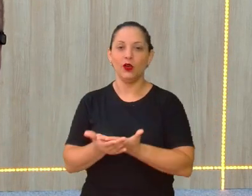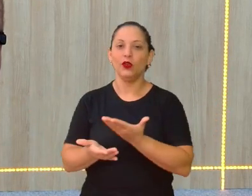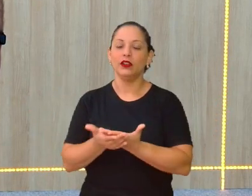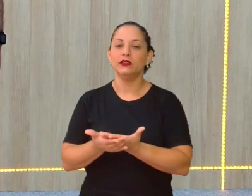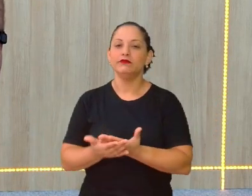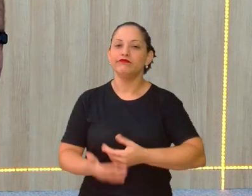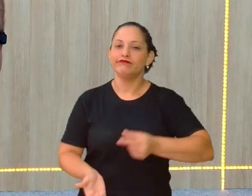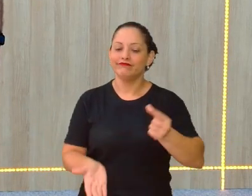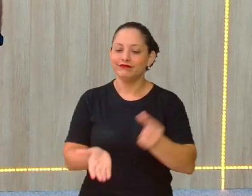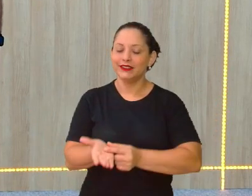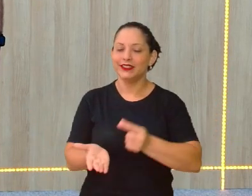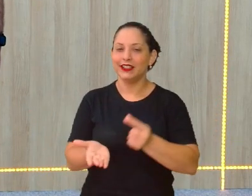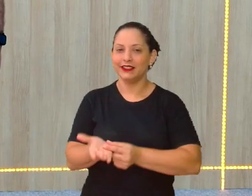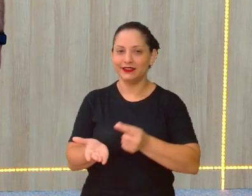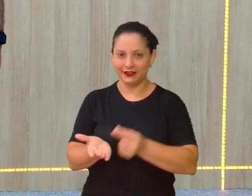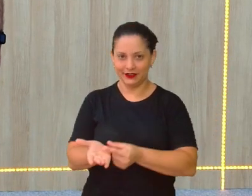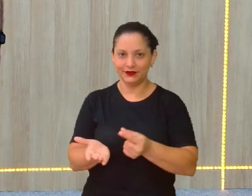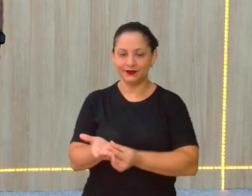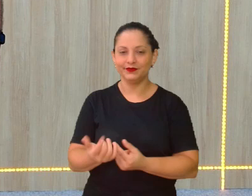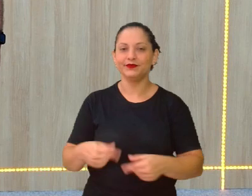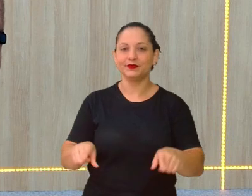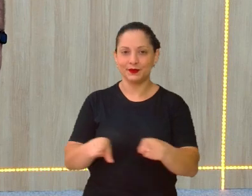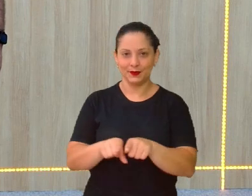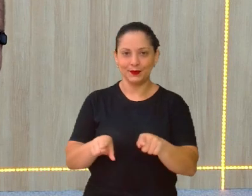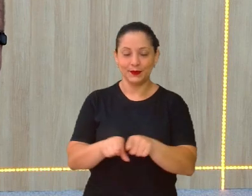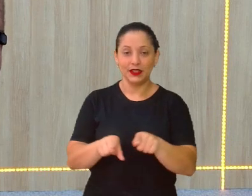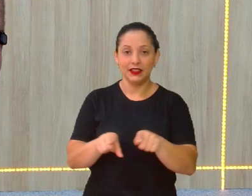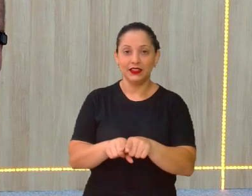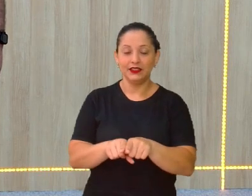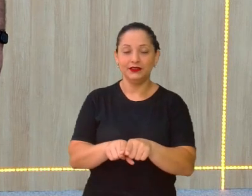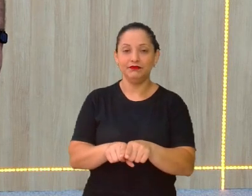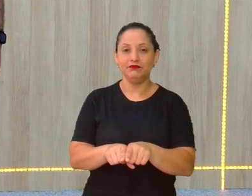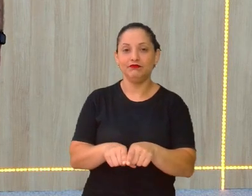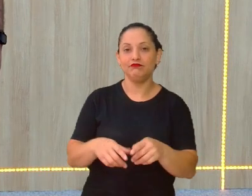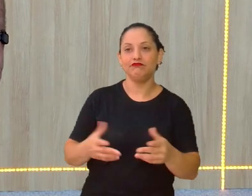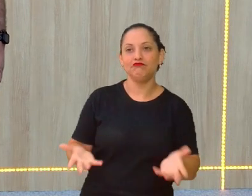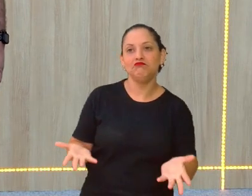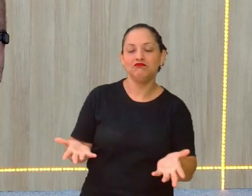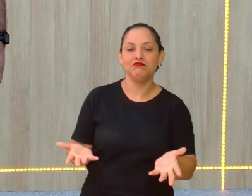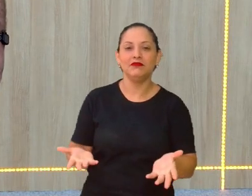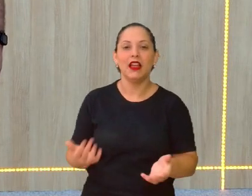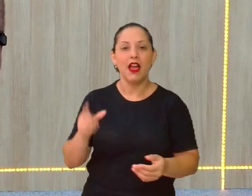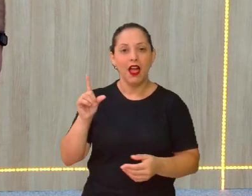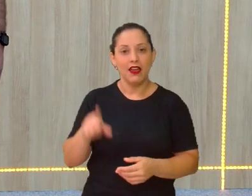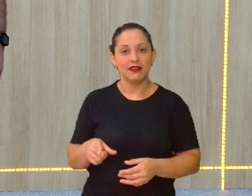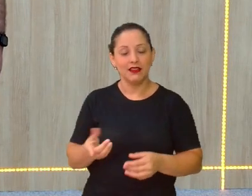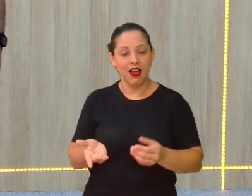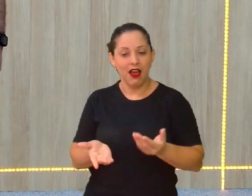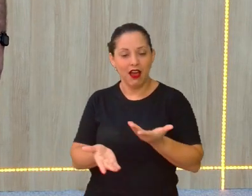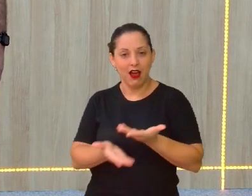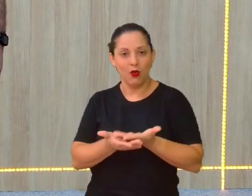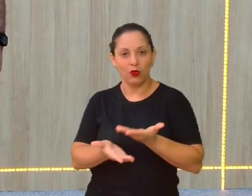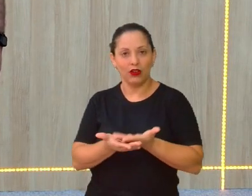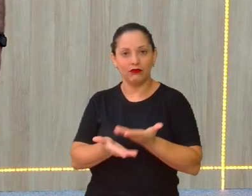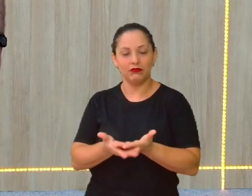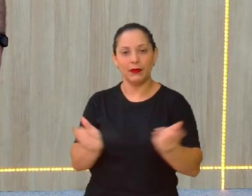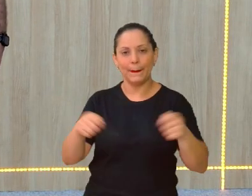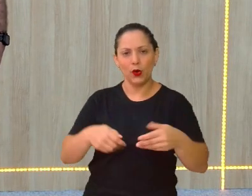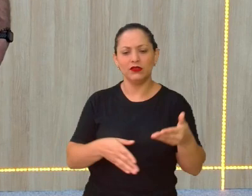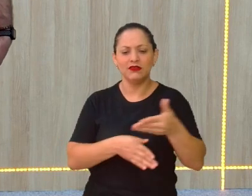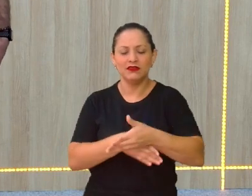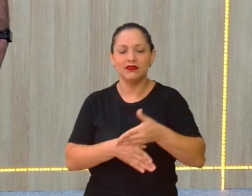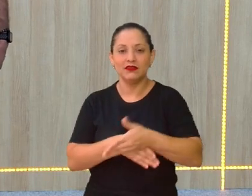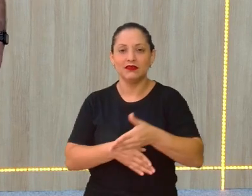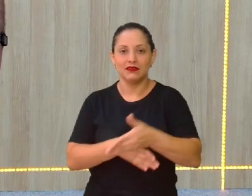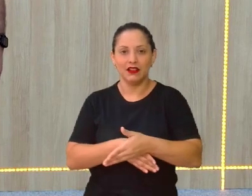pelo aplicativo do Educa Recife, porque essa aula ela pode ser assistida, como